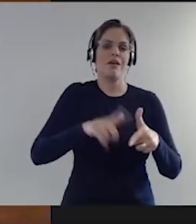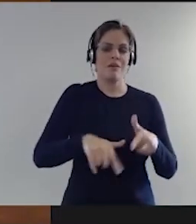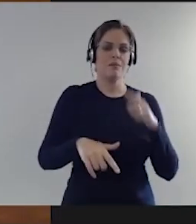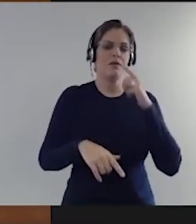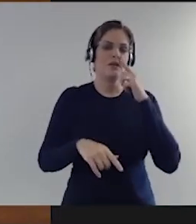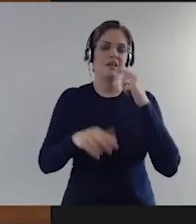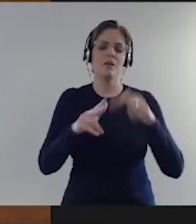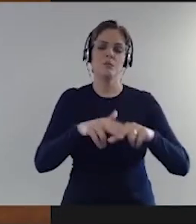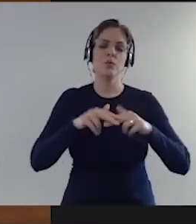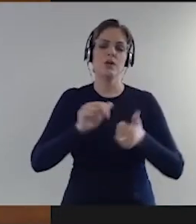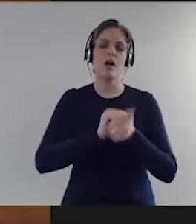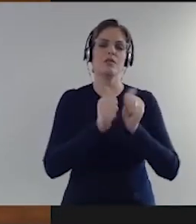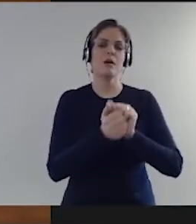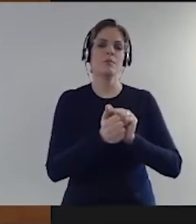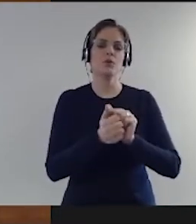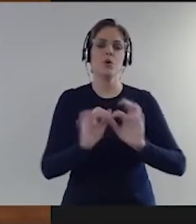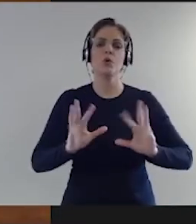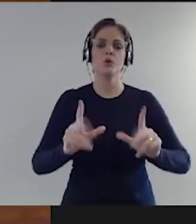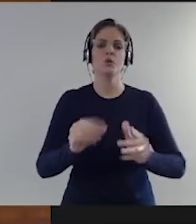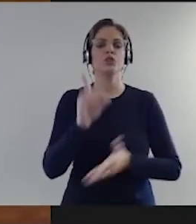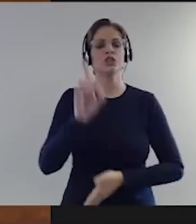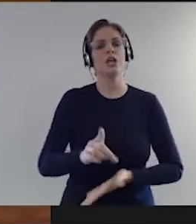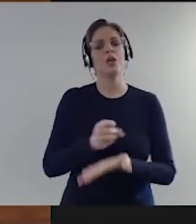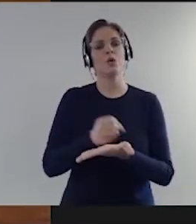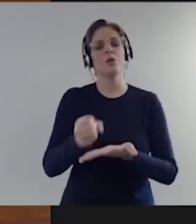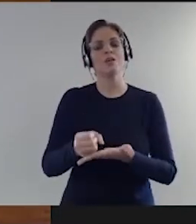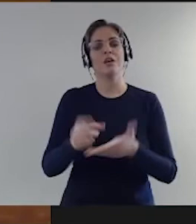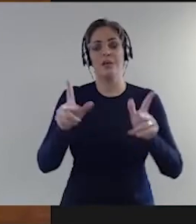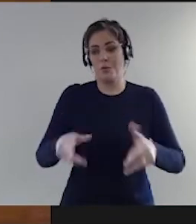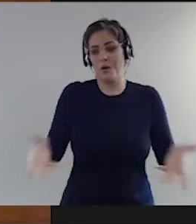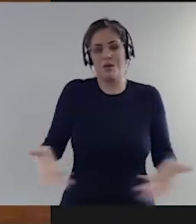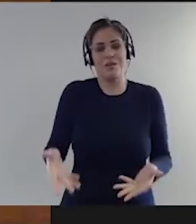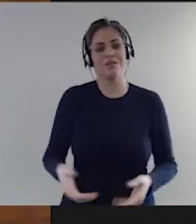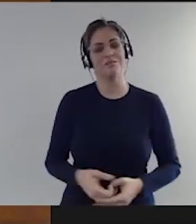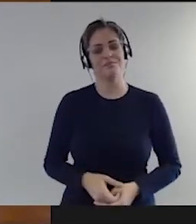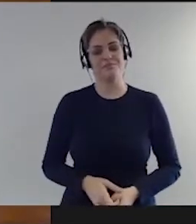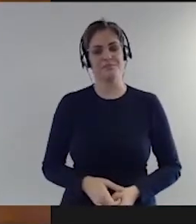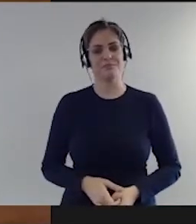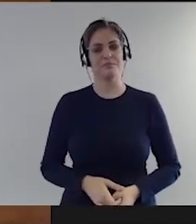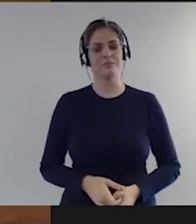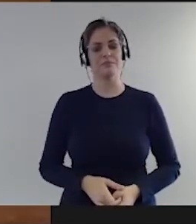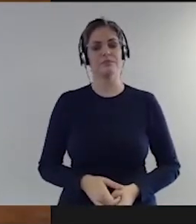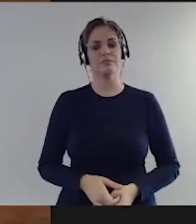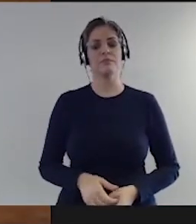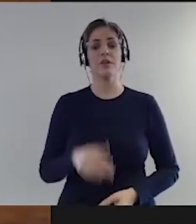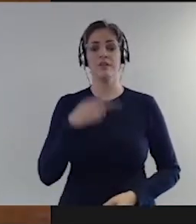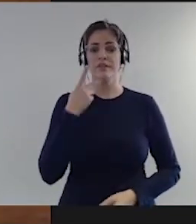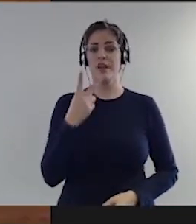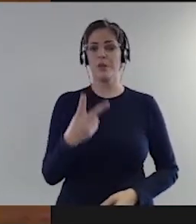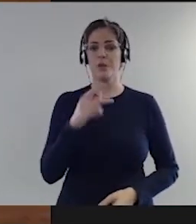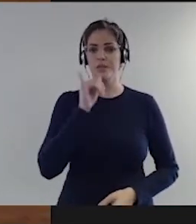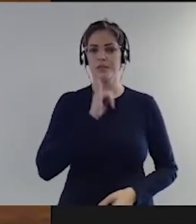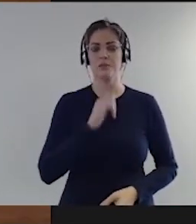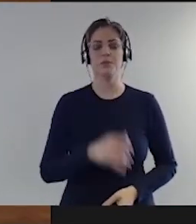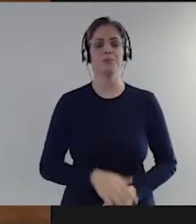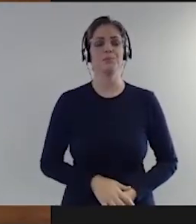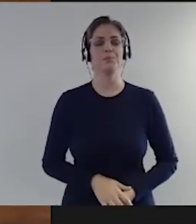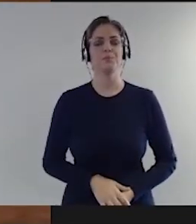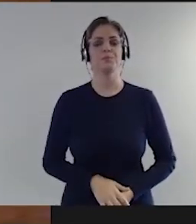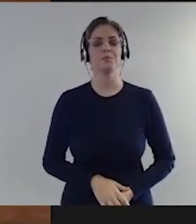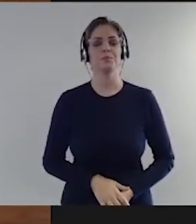o direito dos contratos para situações como as presentes. E eu gostaria de citar duas delas.